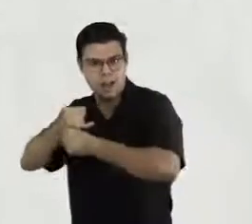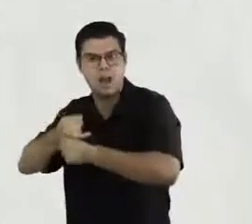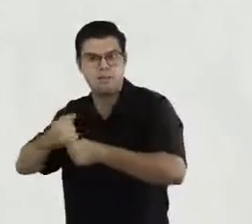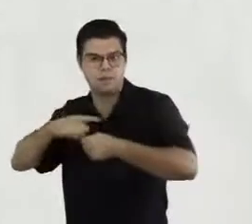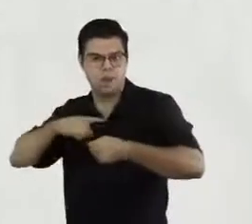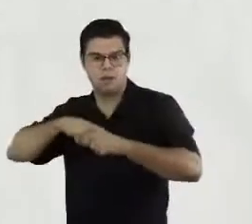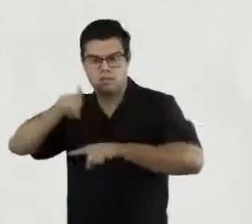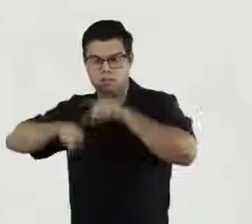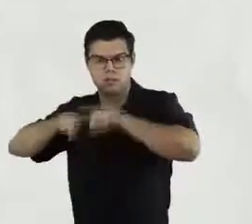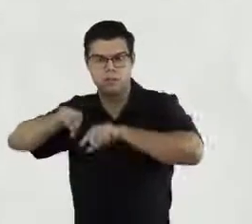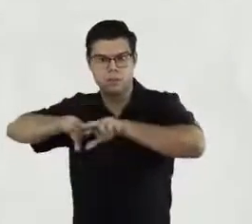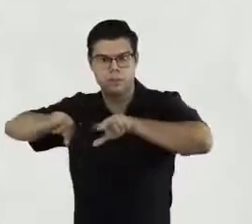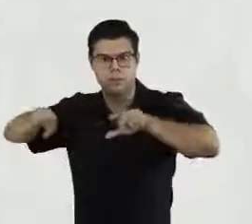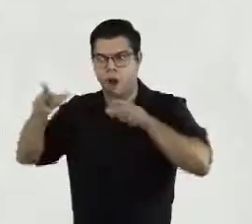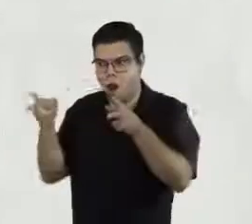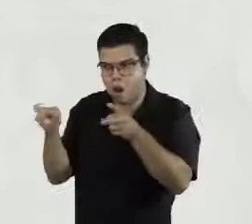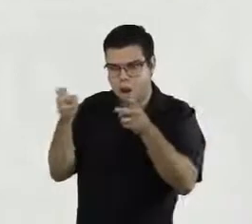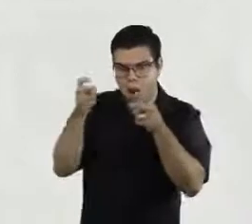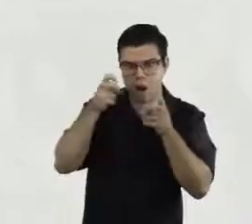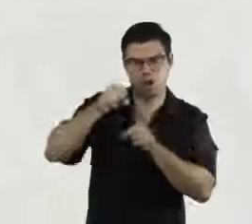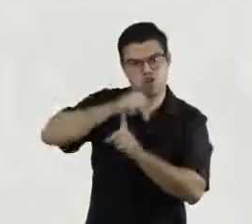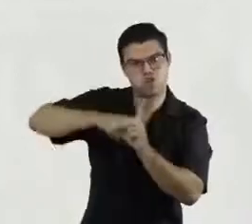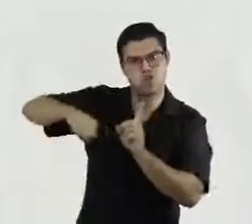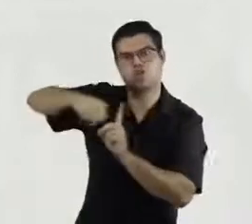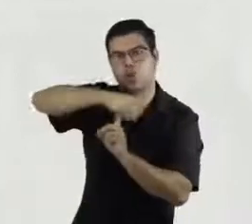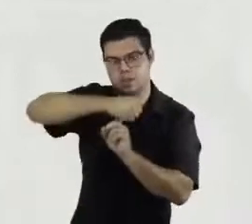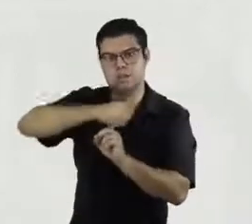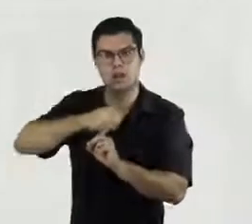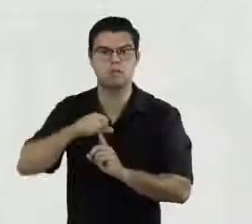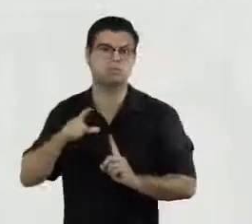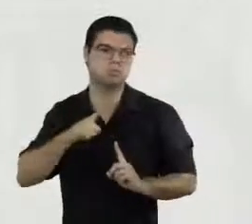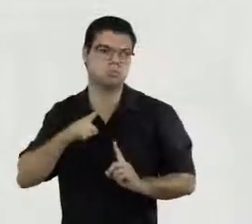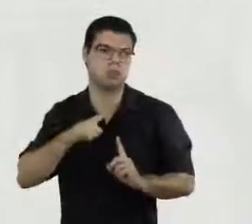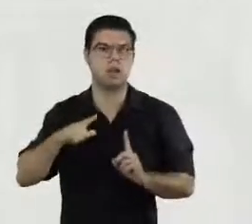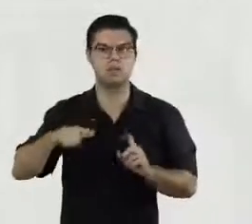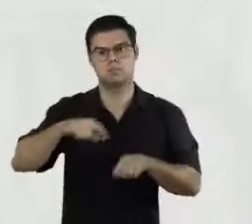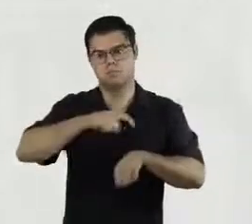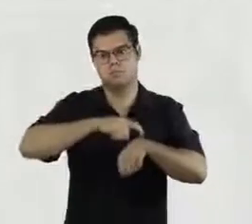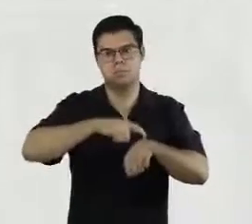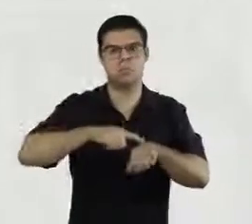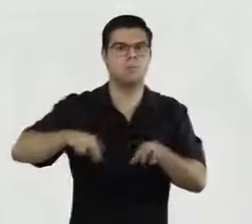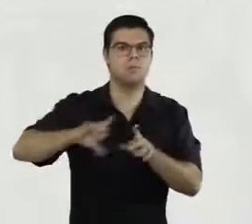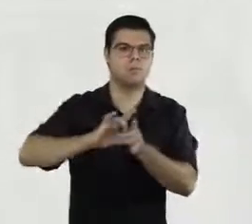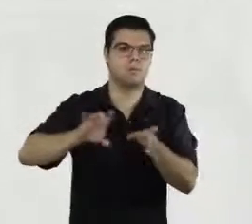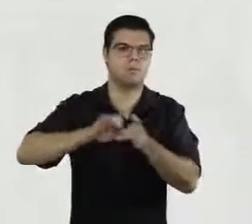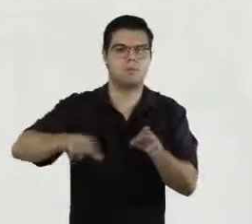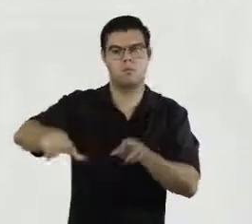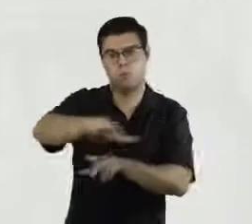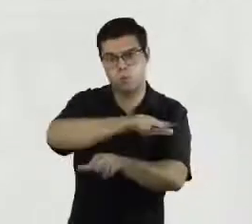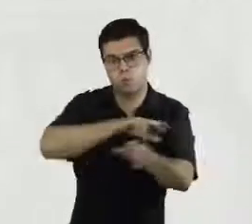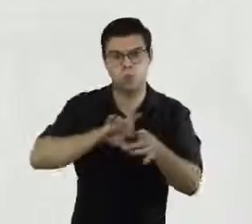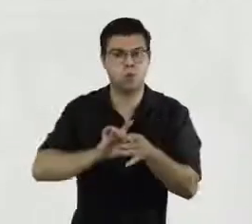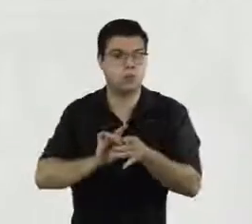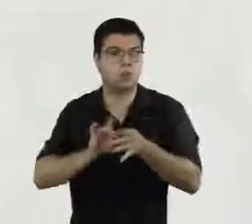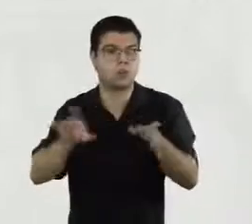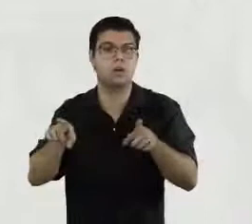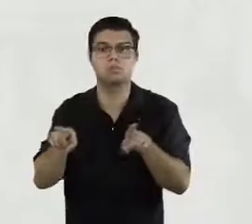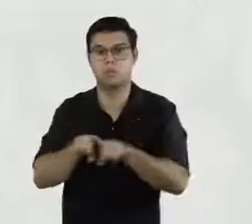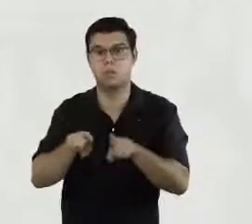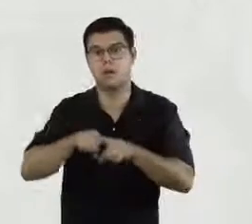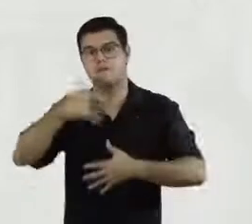traz percepções sociais que variam entre a disponibilidade total ou a frustração por não encontrar